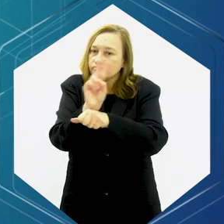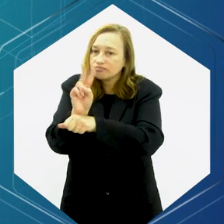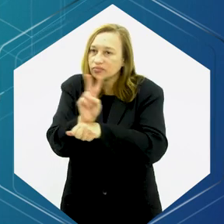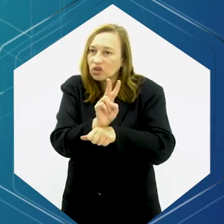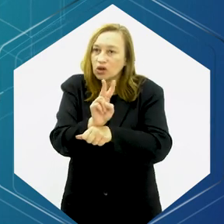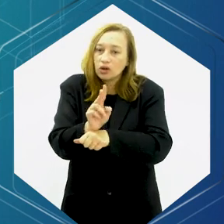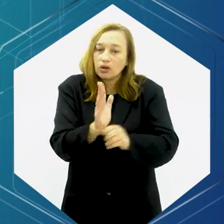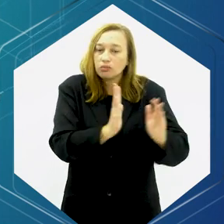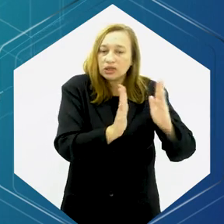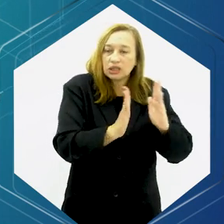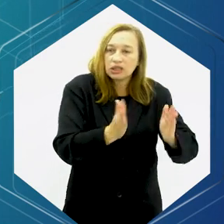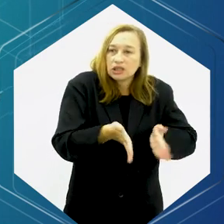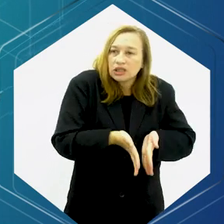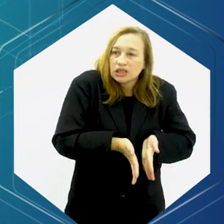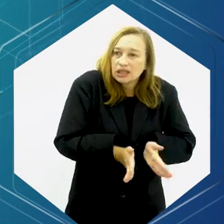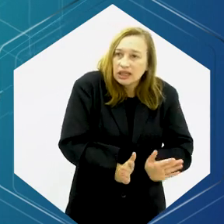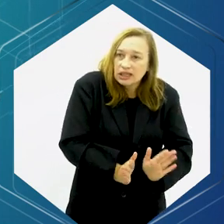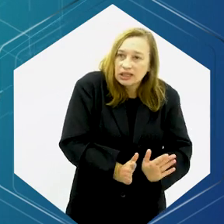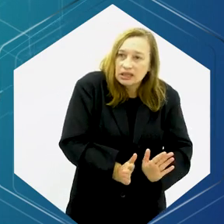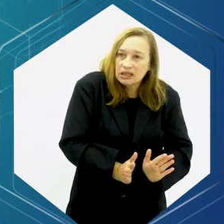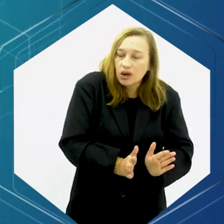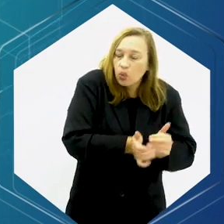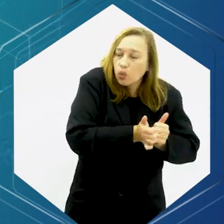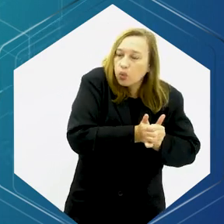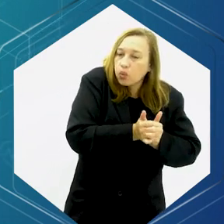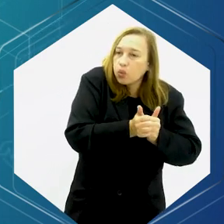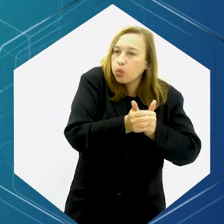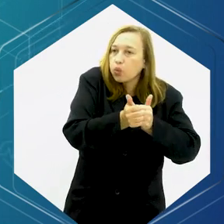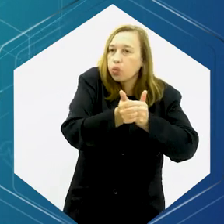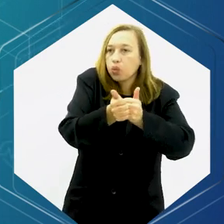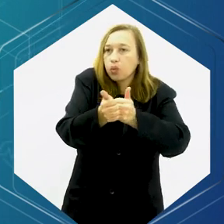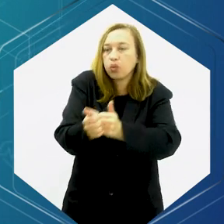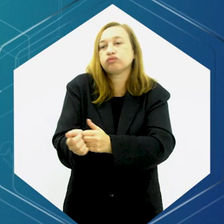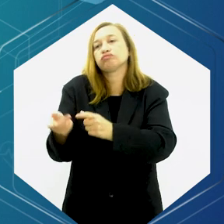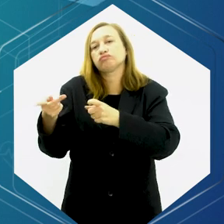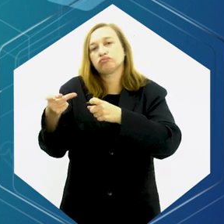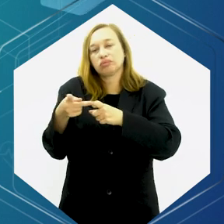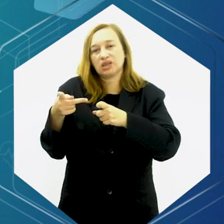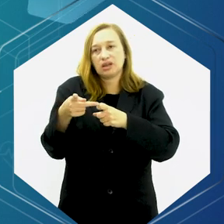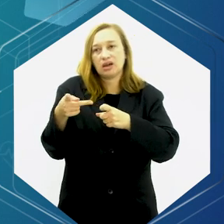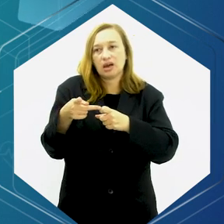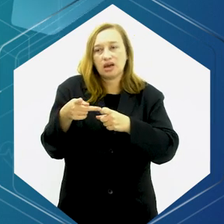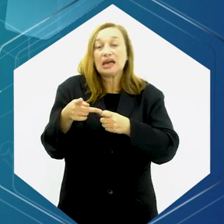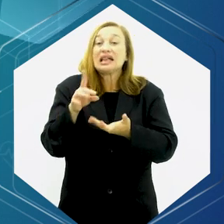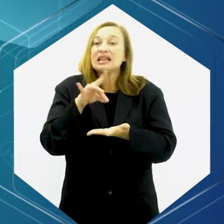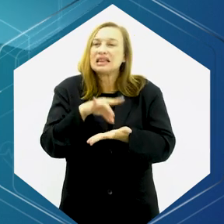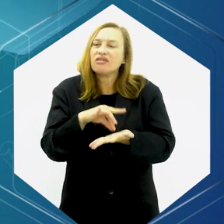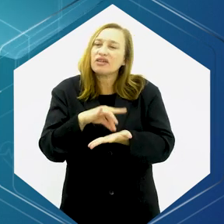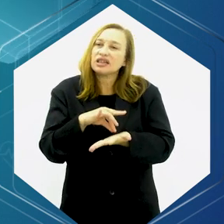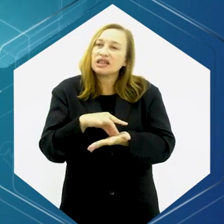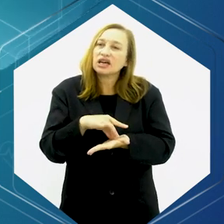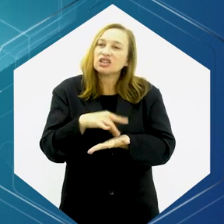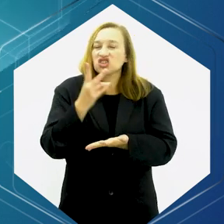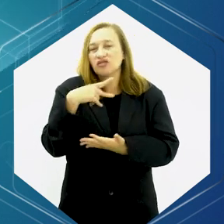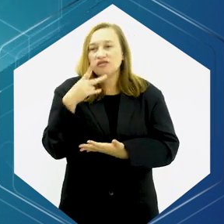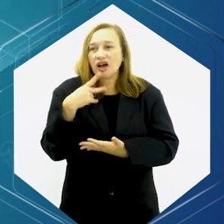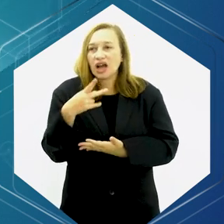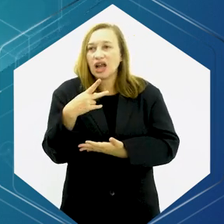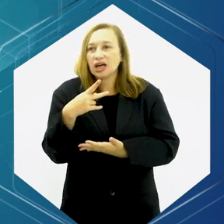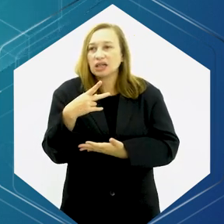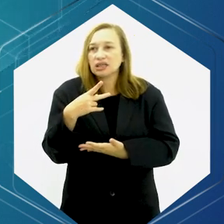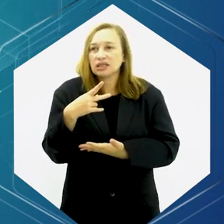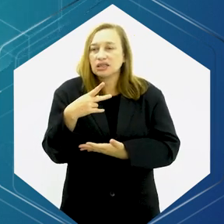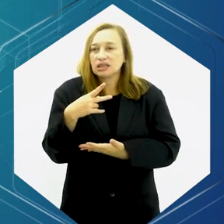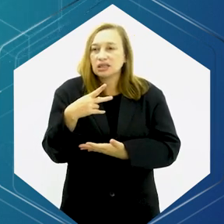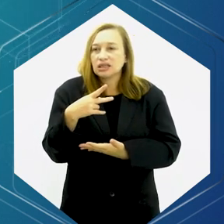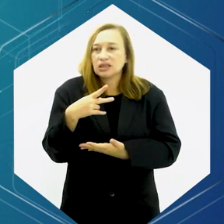monitorada né desde o nascimento dela fazer do acompanhamento eh a na verdade né a